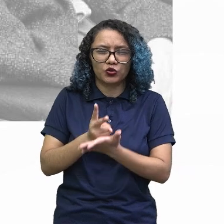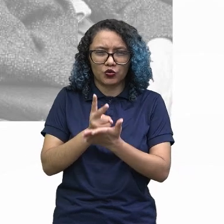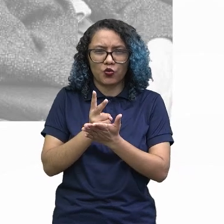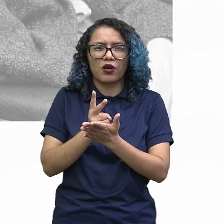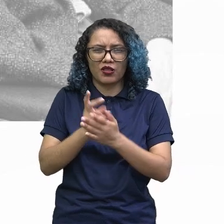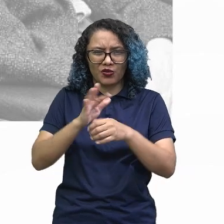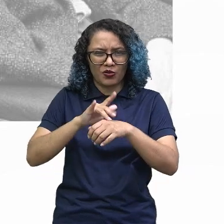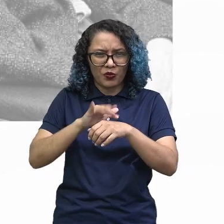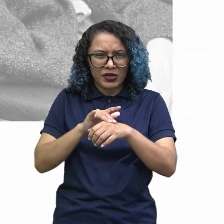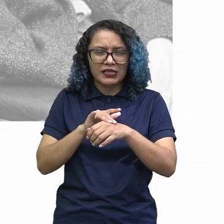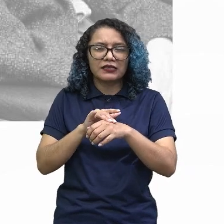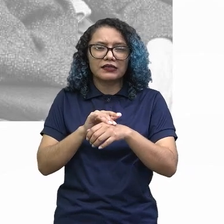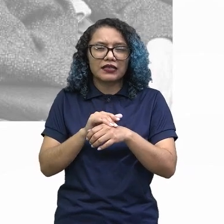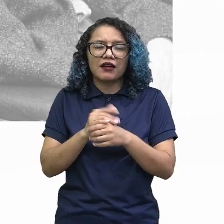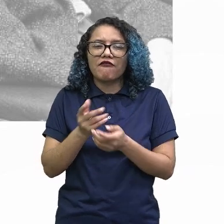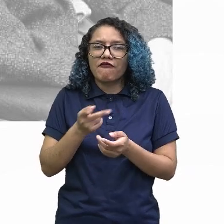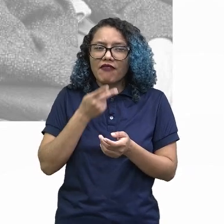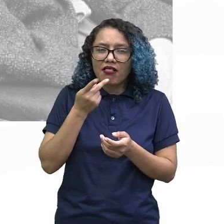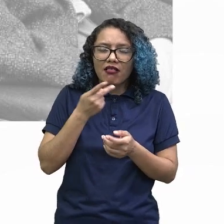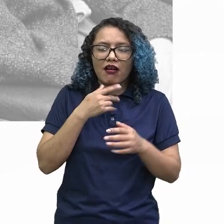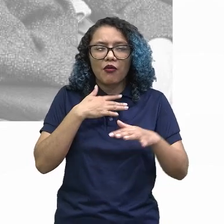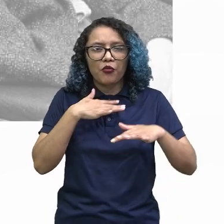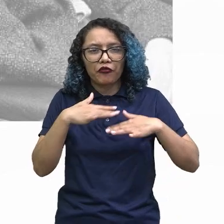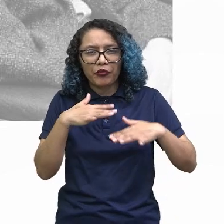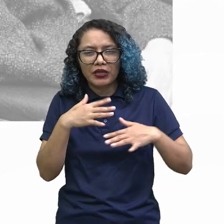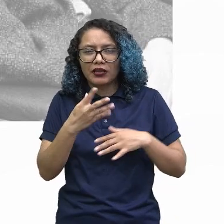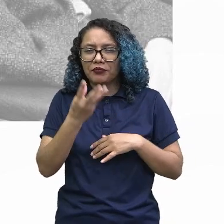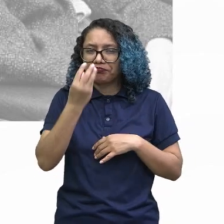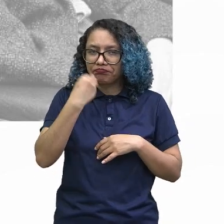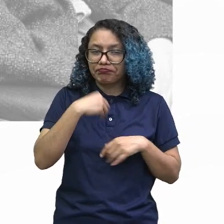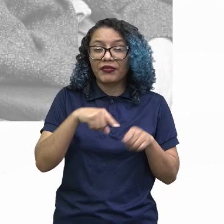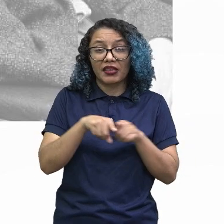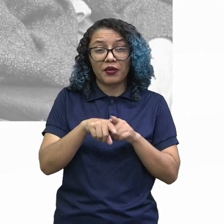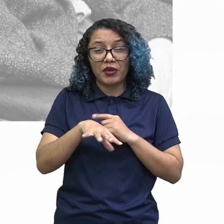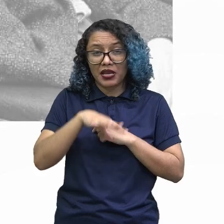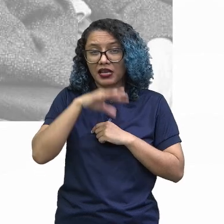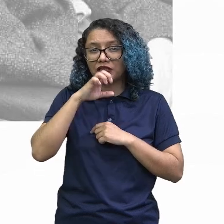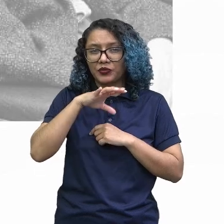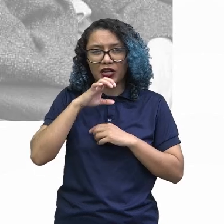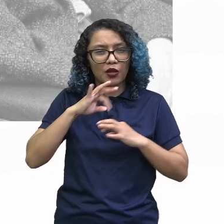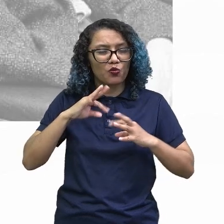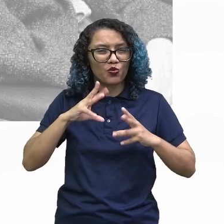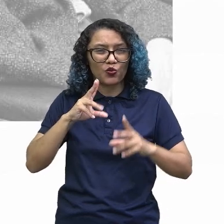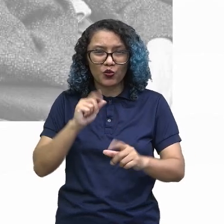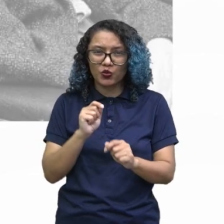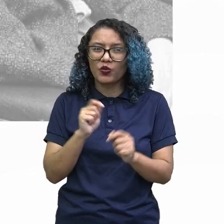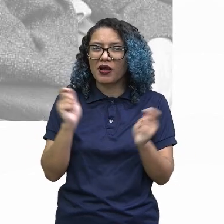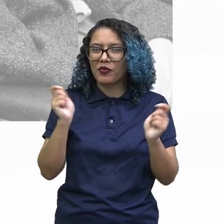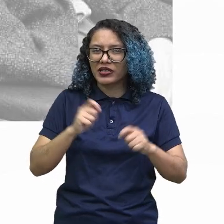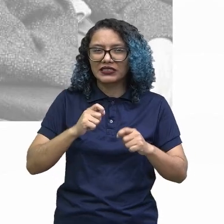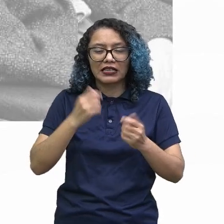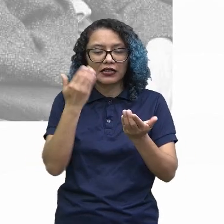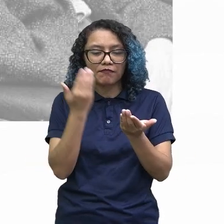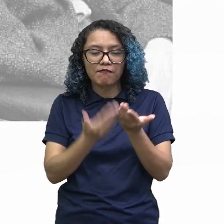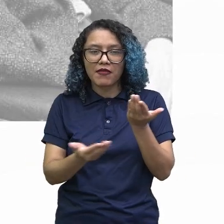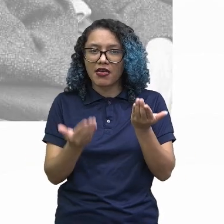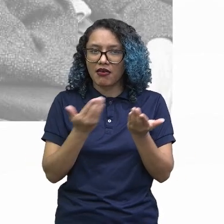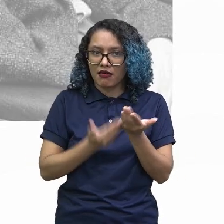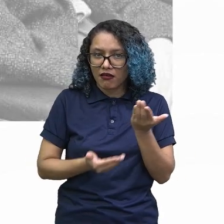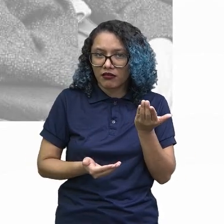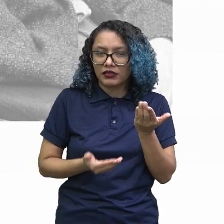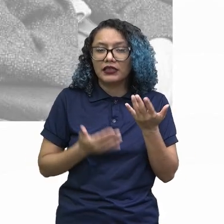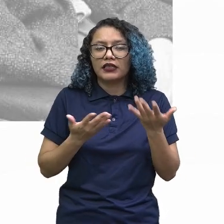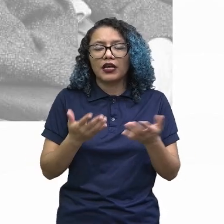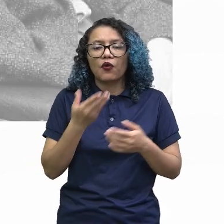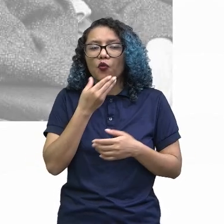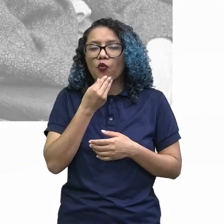essa perda, né? Perda de falar, de movimentar, de engolir e até mesmo de respirar, né? Então, o que aconteceu com o